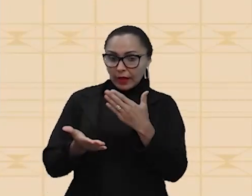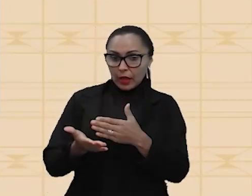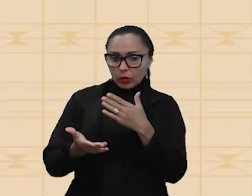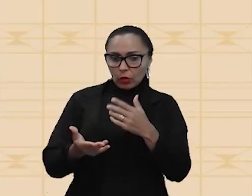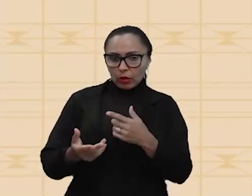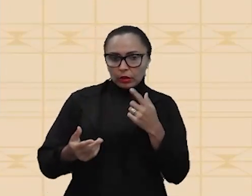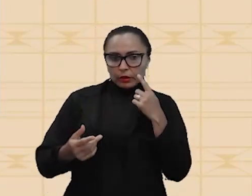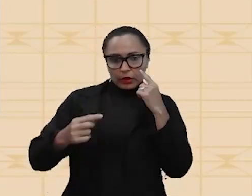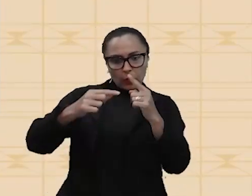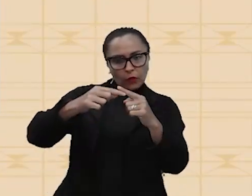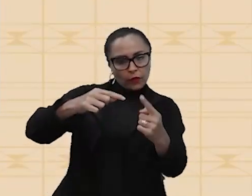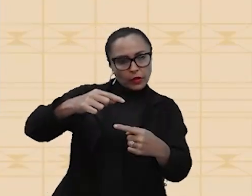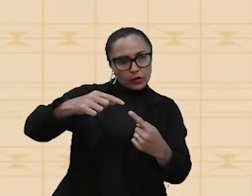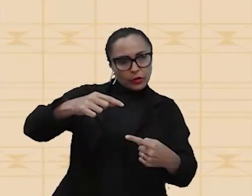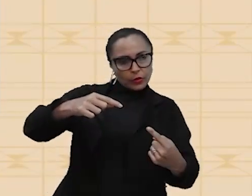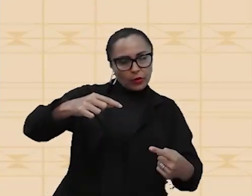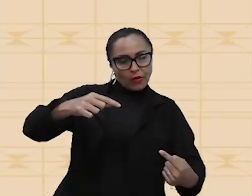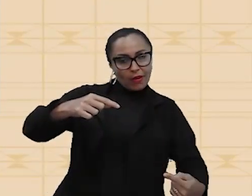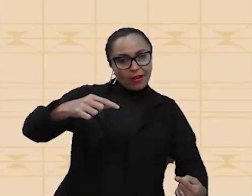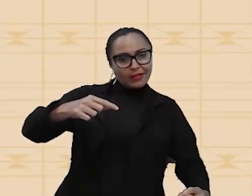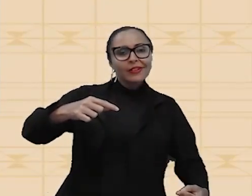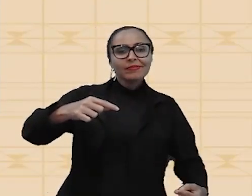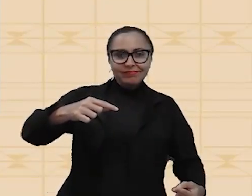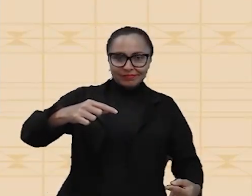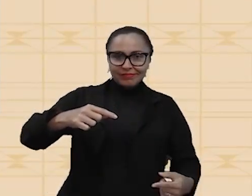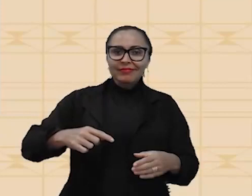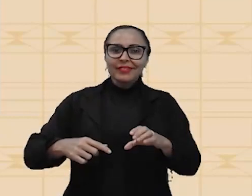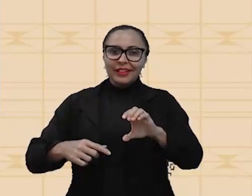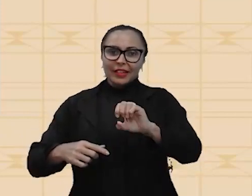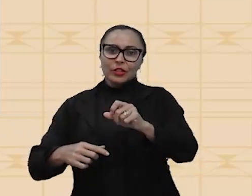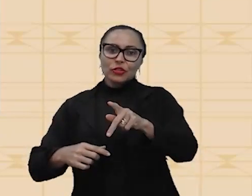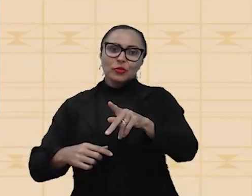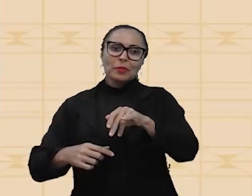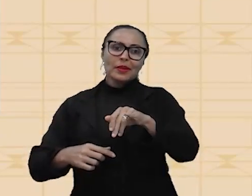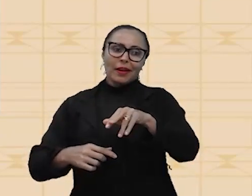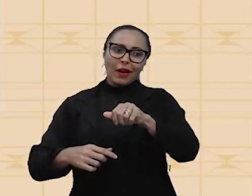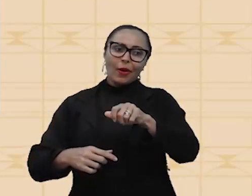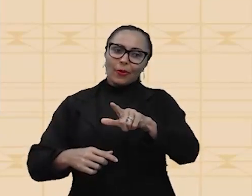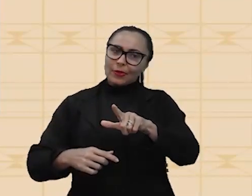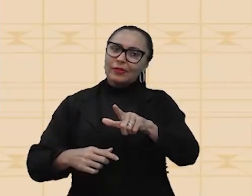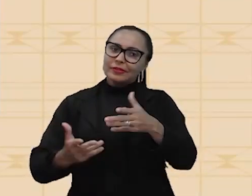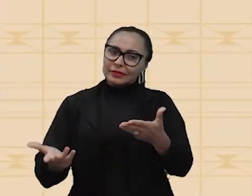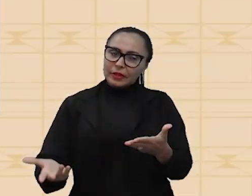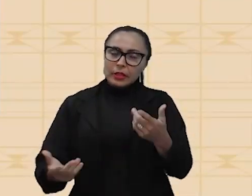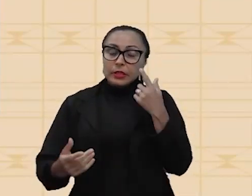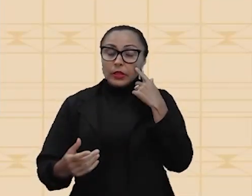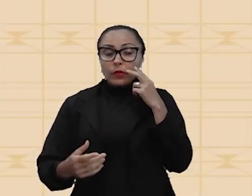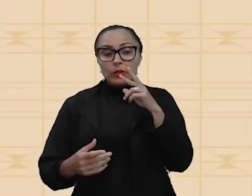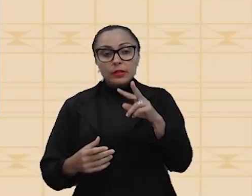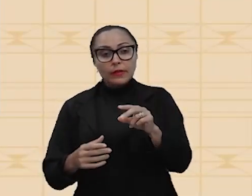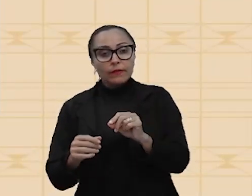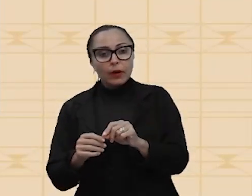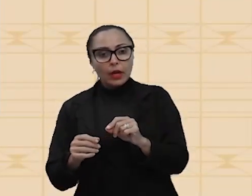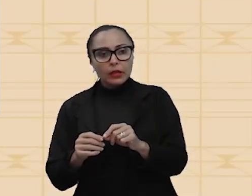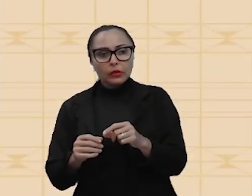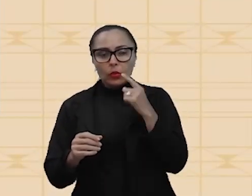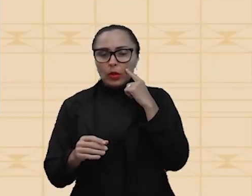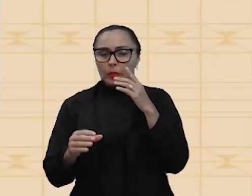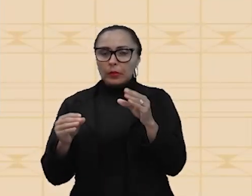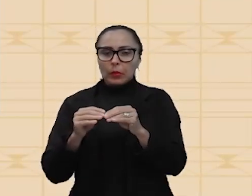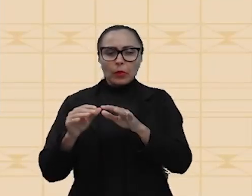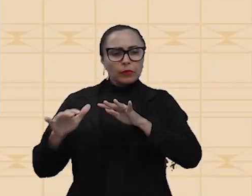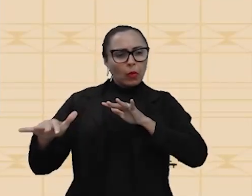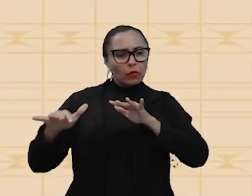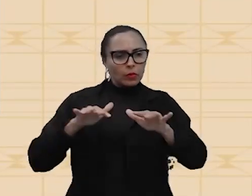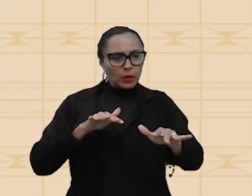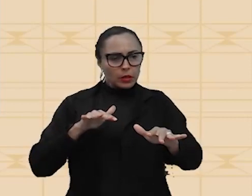enroladinhos que estão segurando as folhas do seu caderno é um formato espiral. Então, se você faz um ímã ficar se movendo de um lado e para o outro,